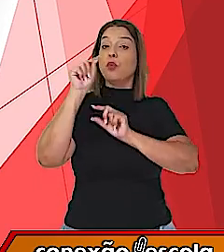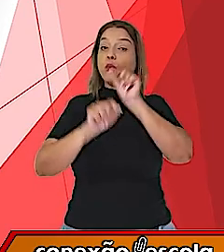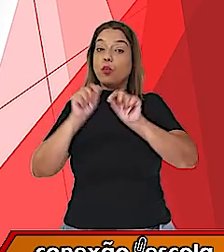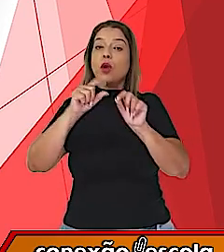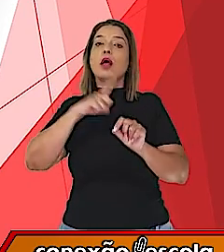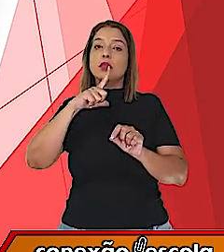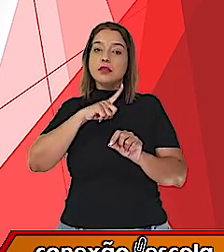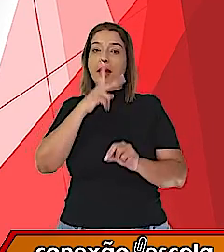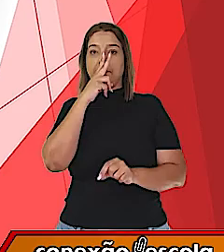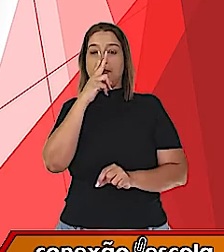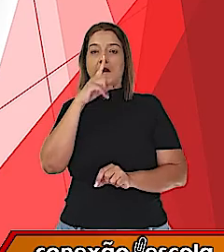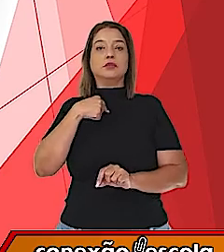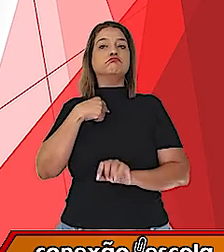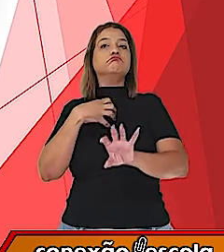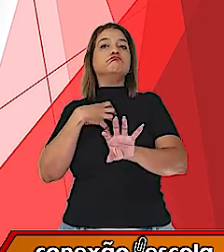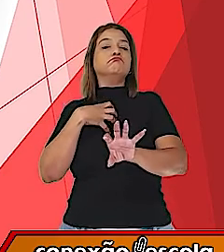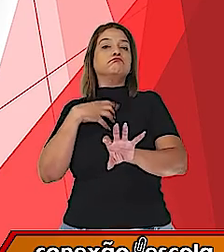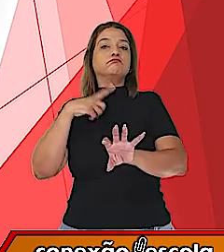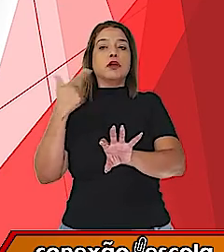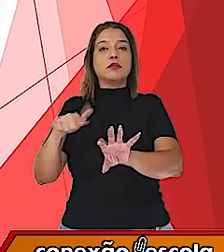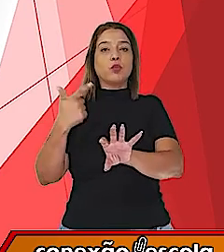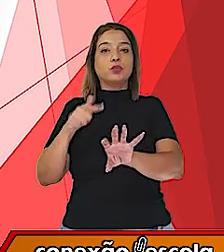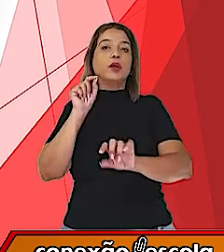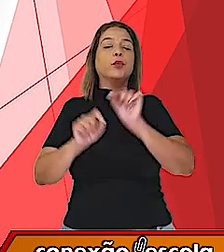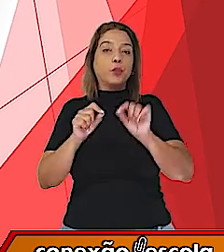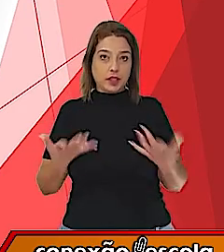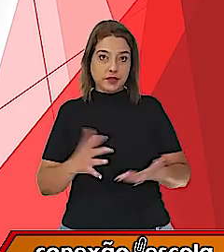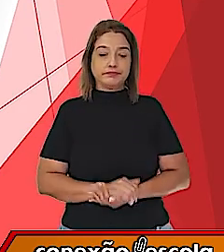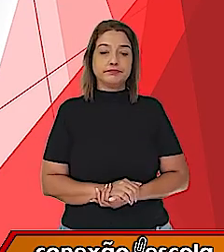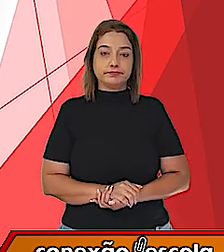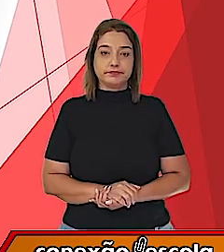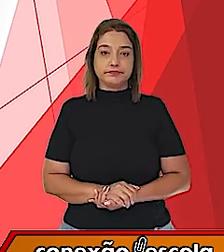por causar ambiguidade na frase. Por exemplo,